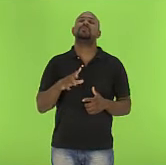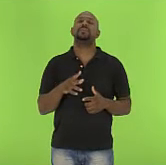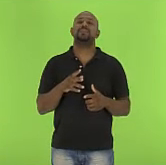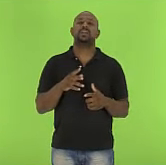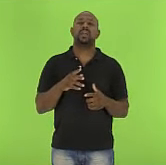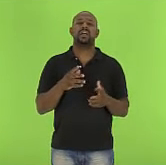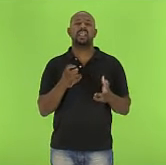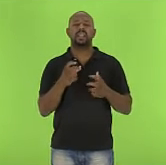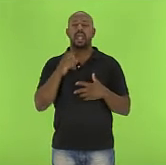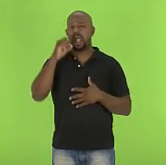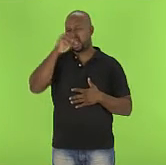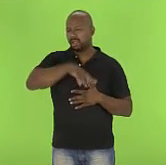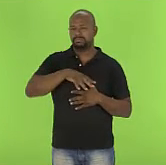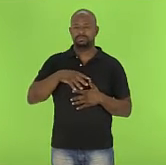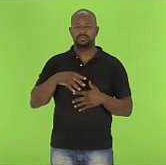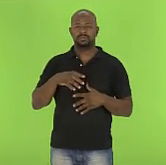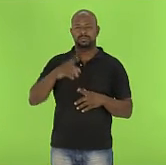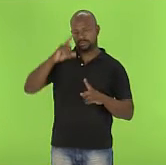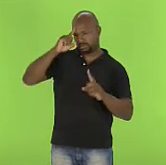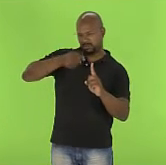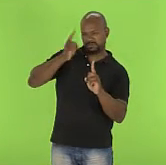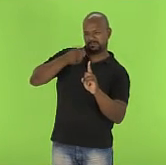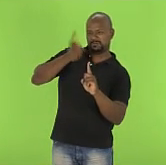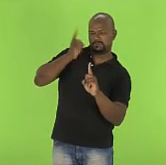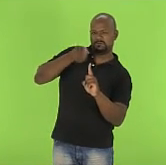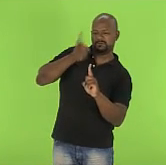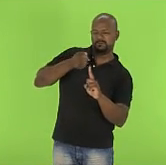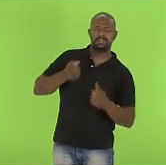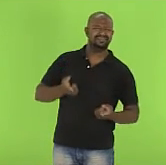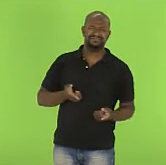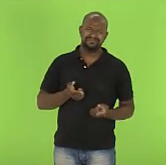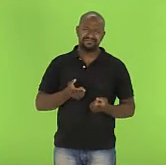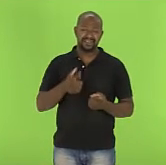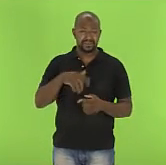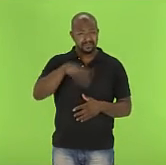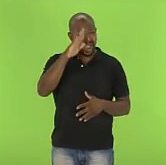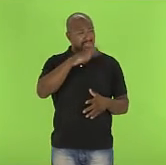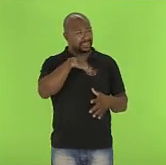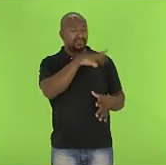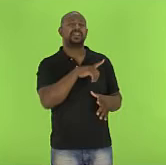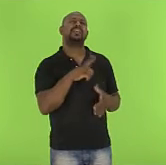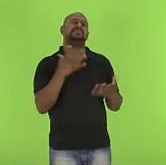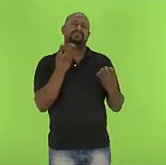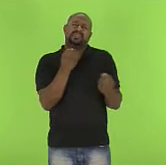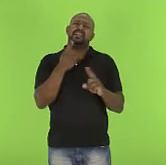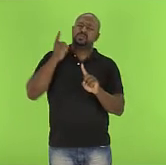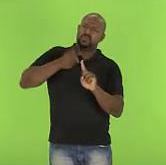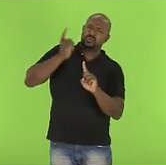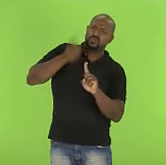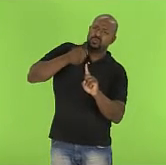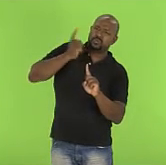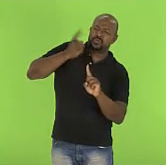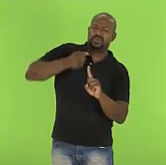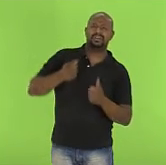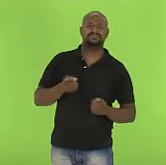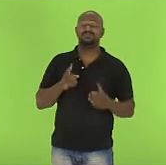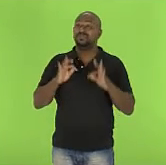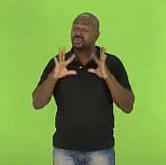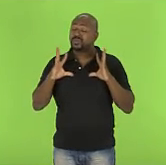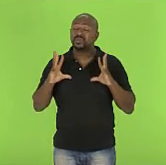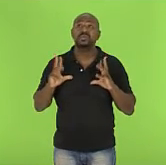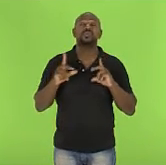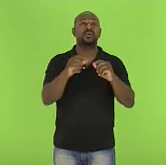e não para ficar usando de abuso de poder. que mais tem por aí é abuso de poder,